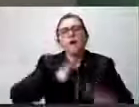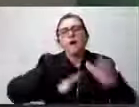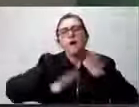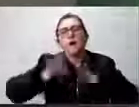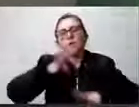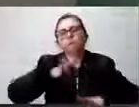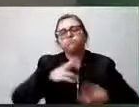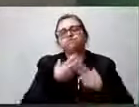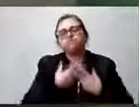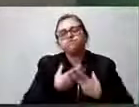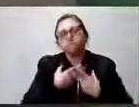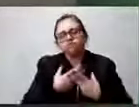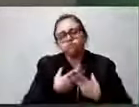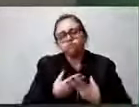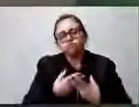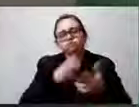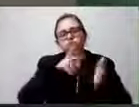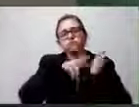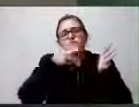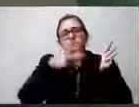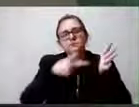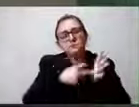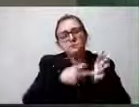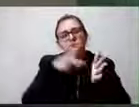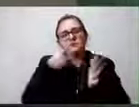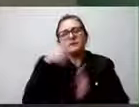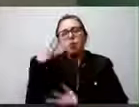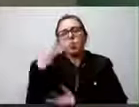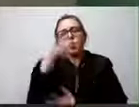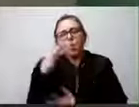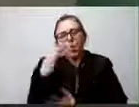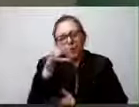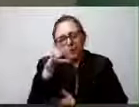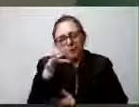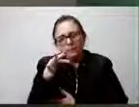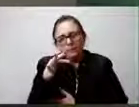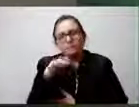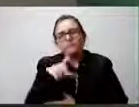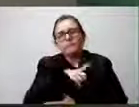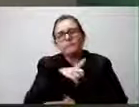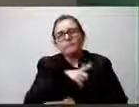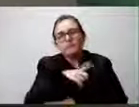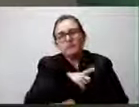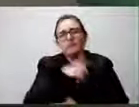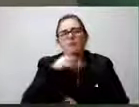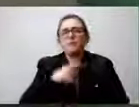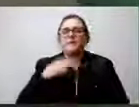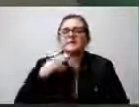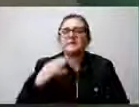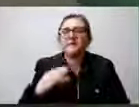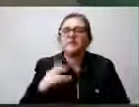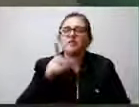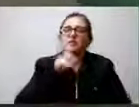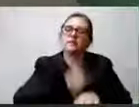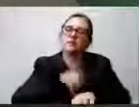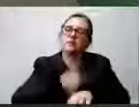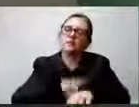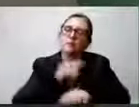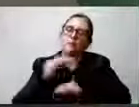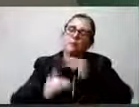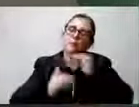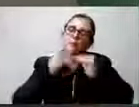processo, o significado dessa dor ou da dor, se ela exista, para o paciente durante o processo